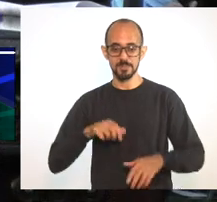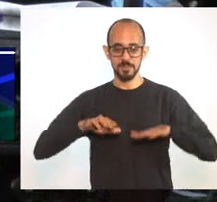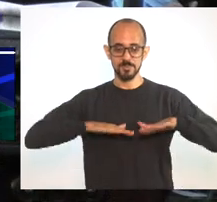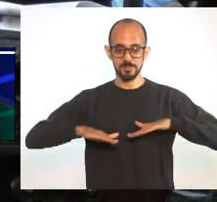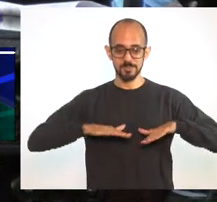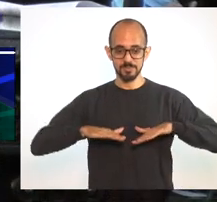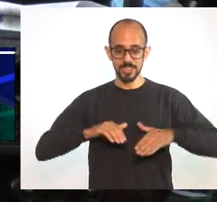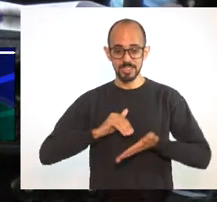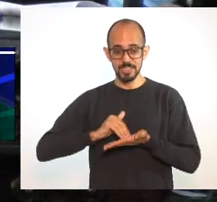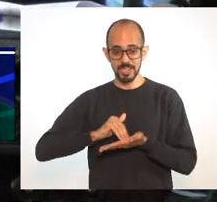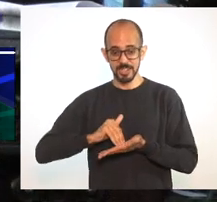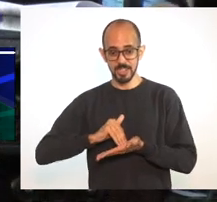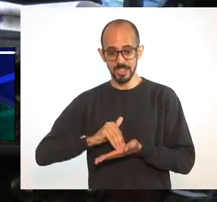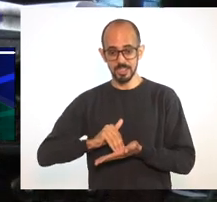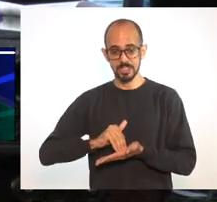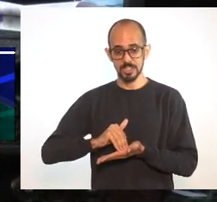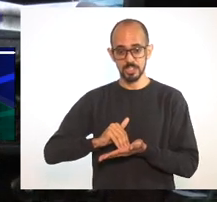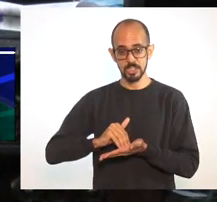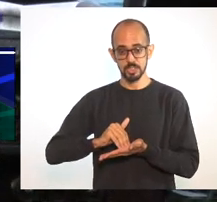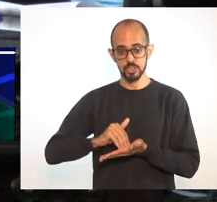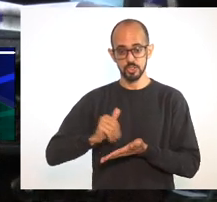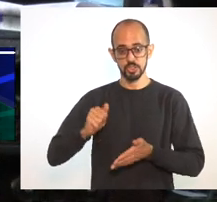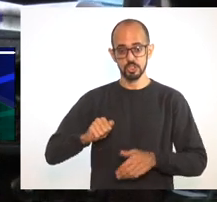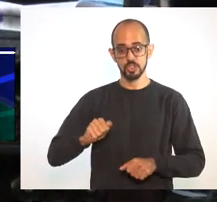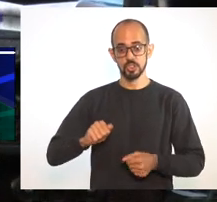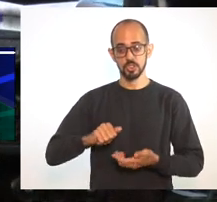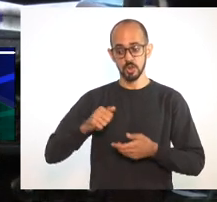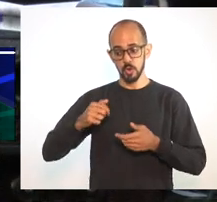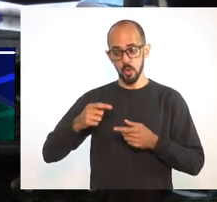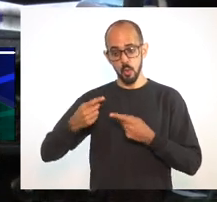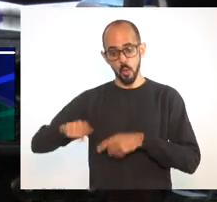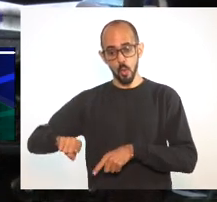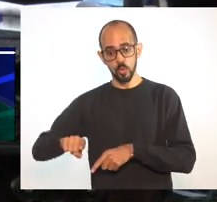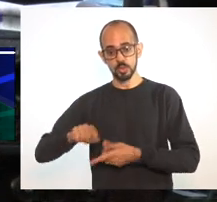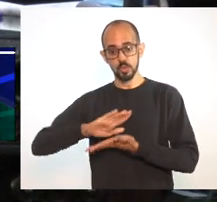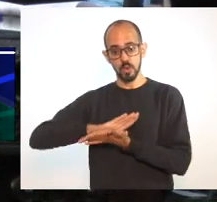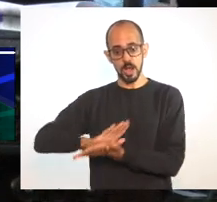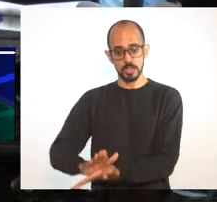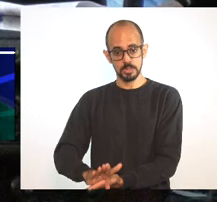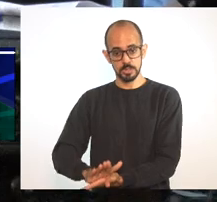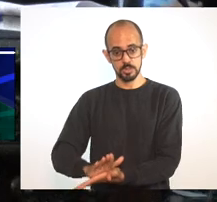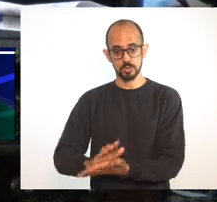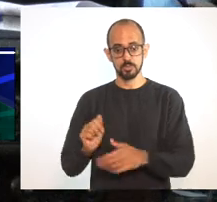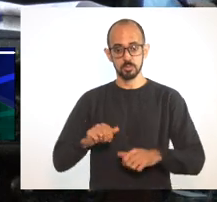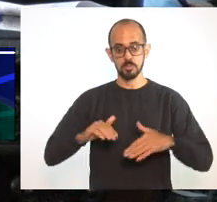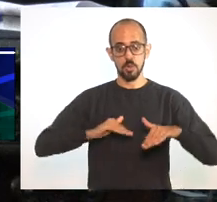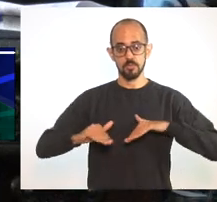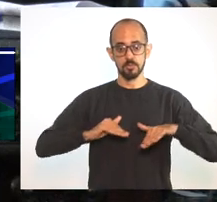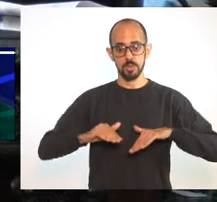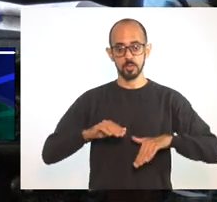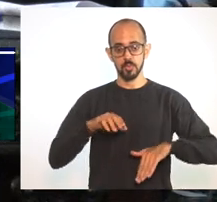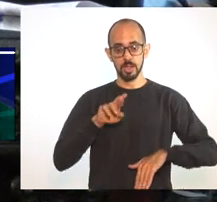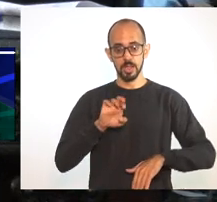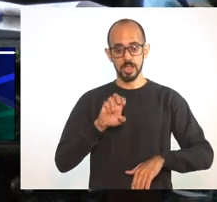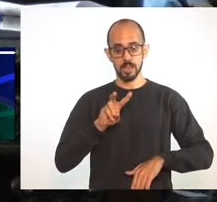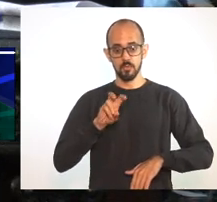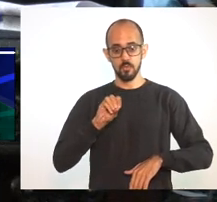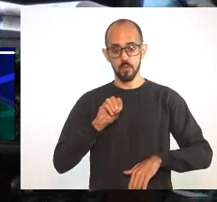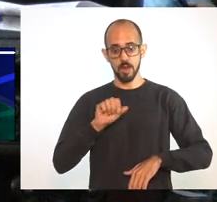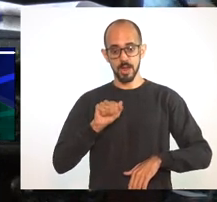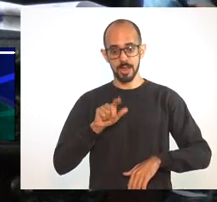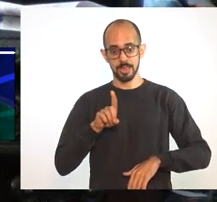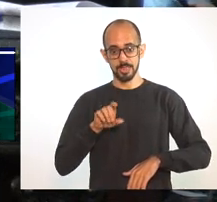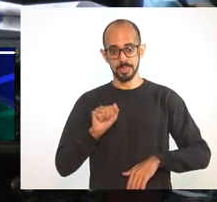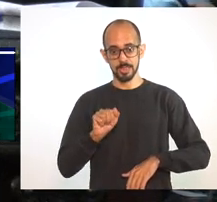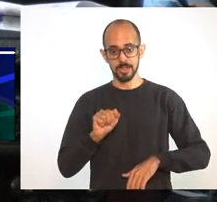Secretaria Estadual de Combate ao Racismo, PT Rio de Janeiro, Movimento Revoada, Secretaria Estadual de Mulheres